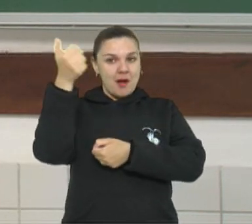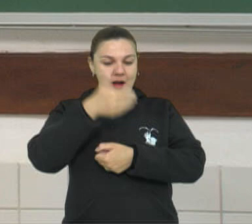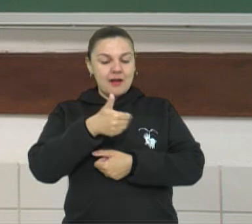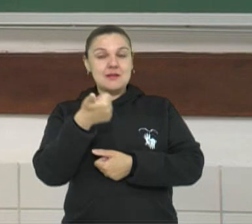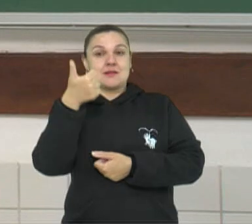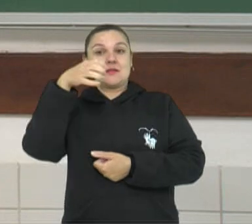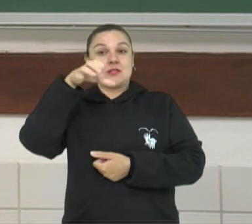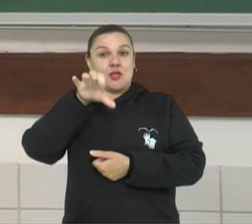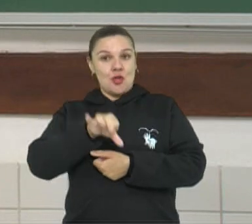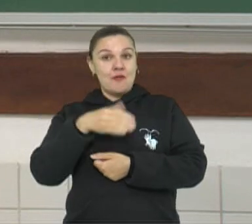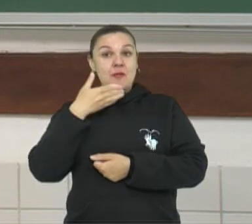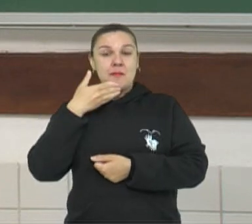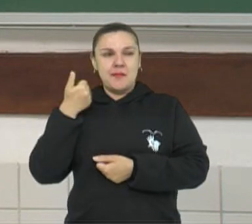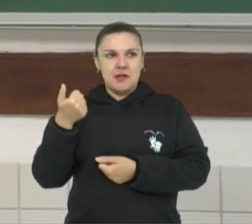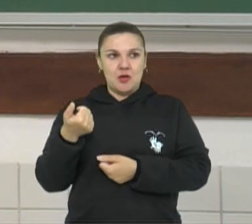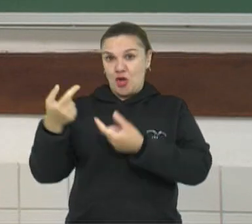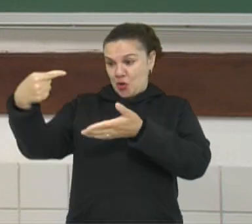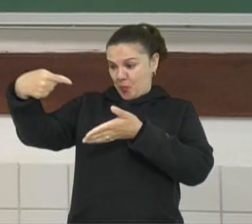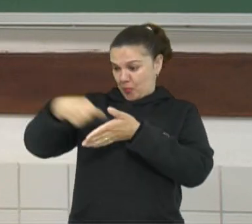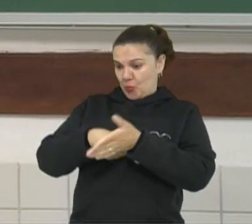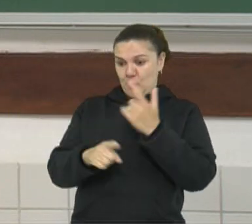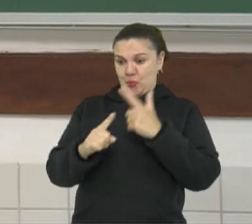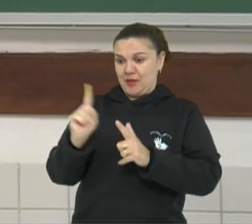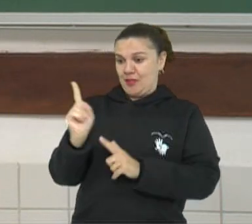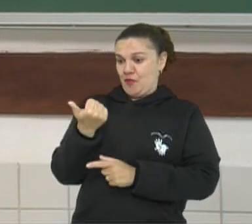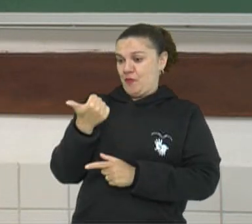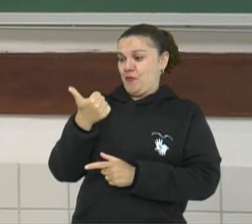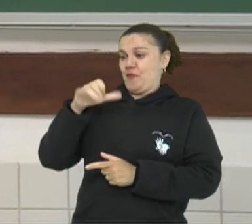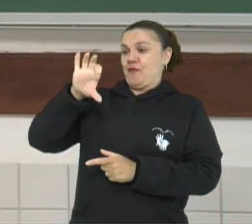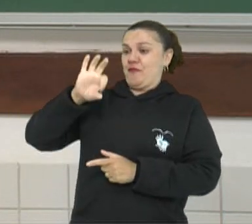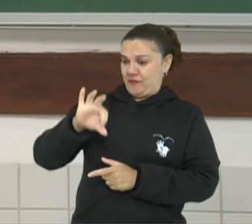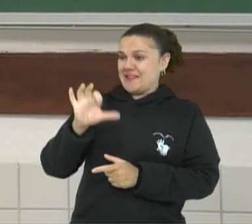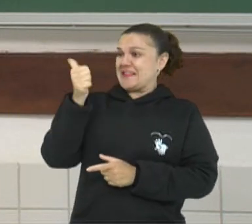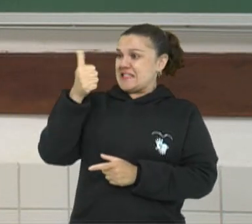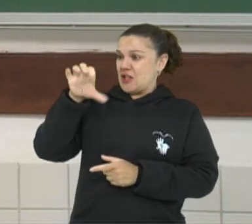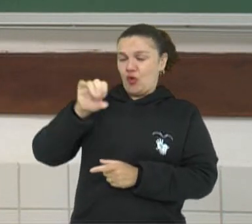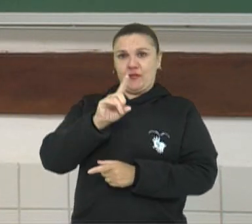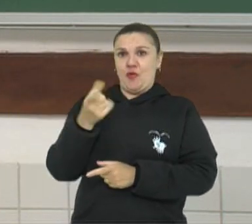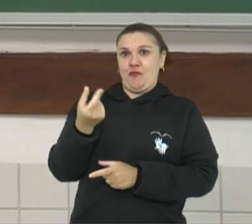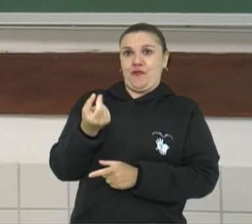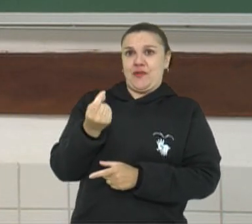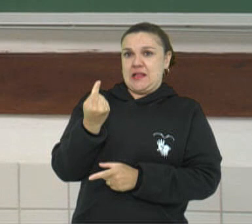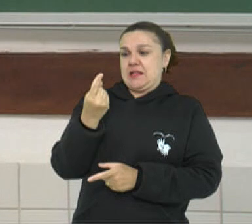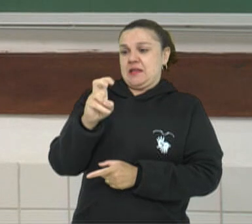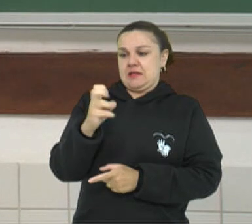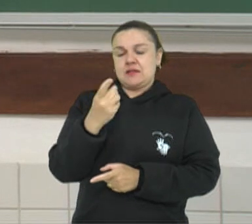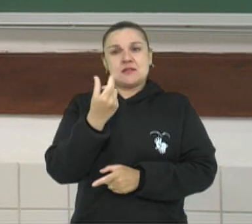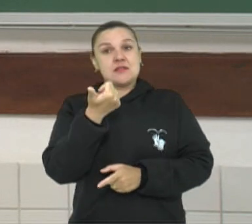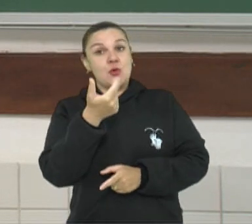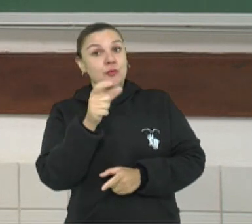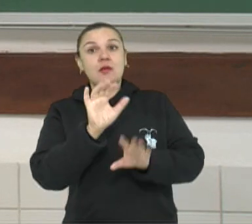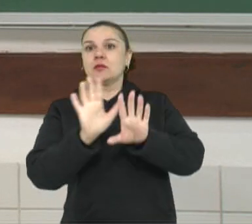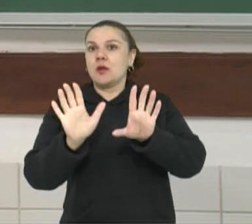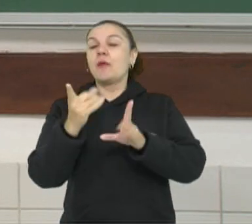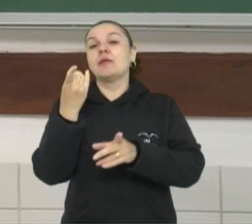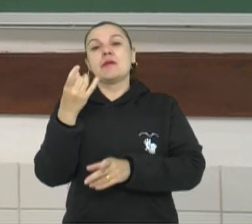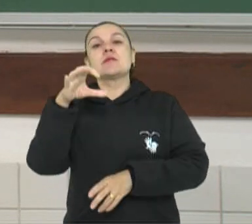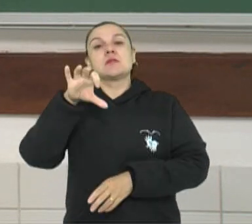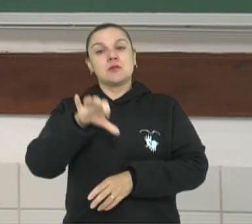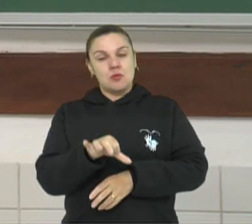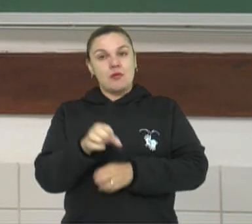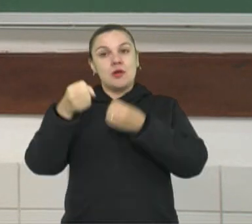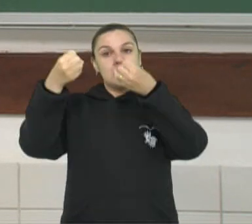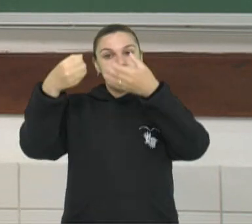não me pergunte por que 19 e não 20 ou 15 ou 10, tá? Porém, ele contém um dos acervos